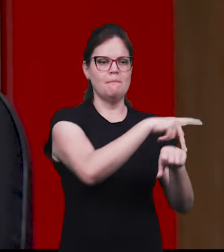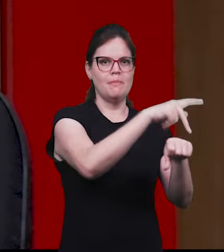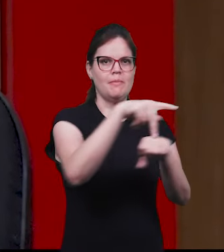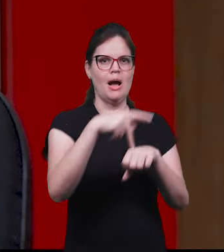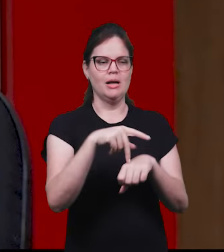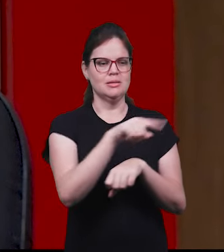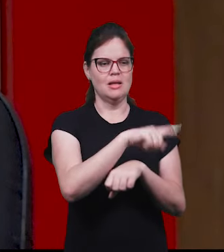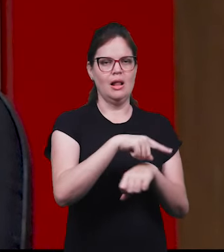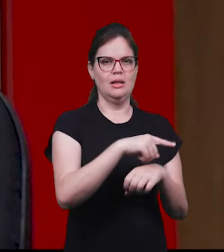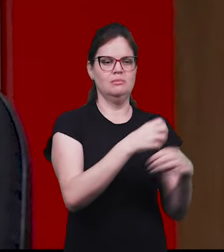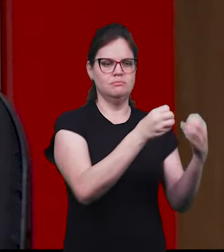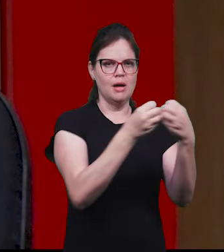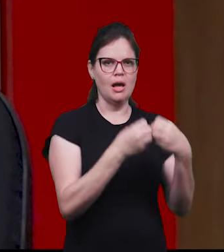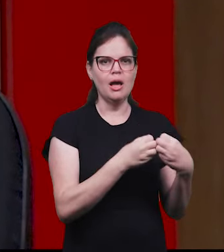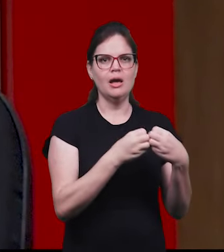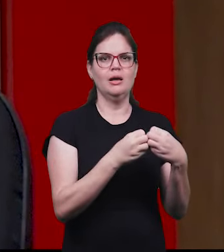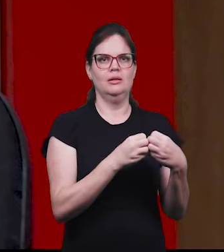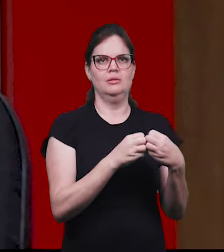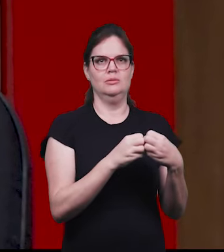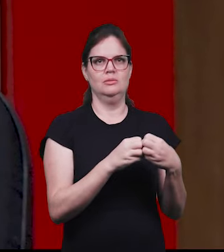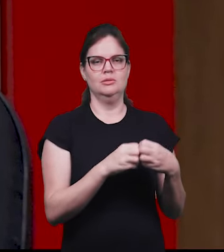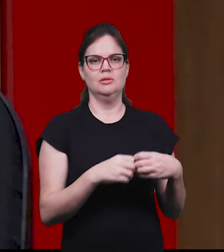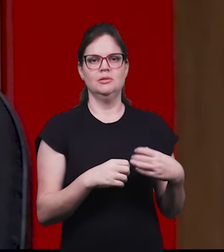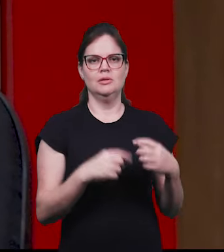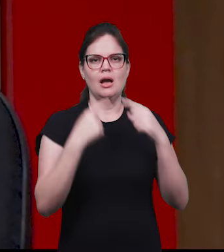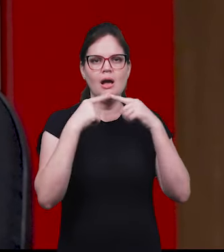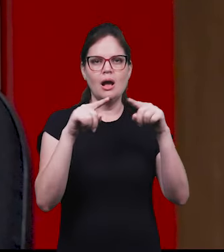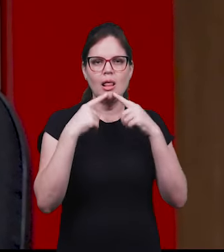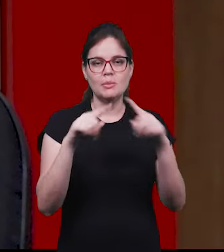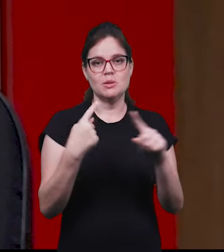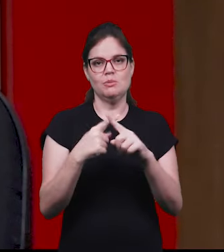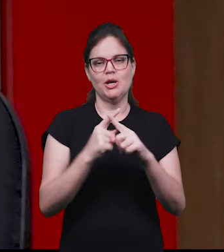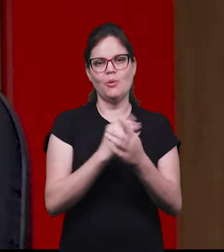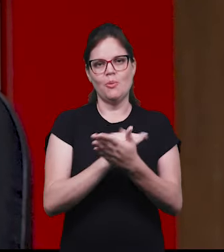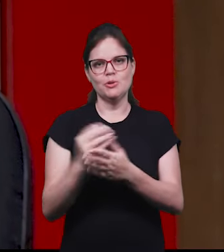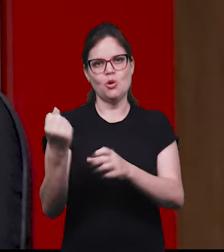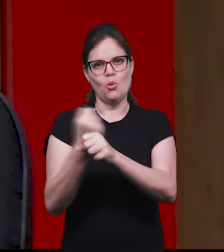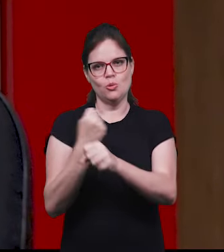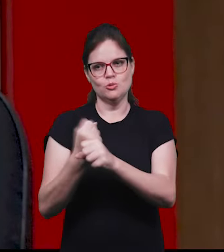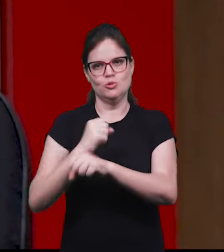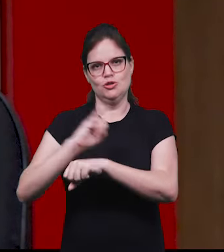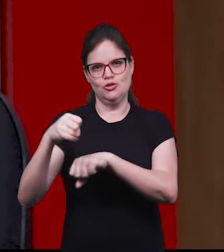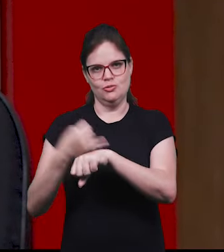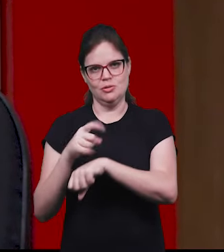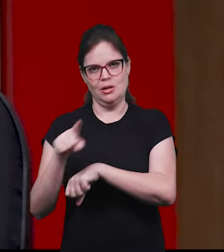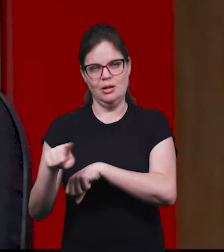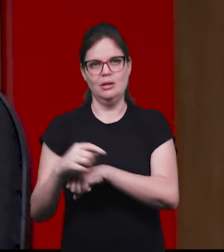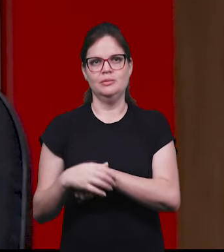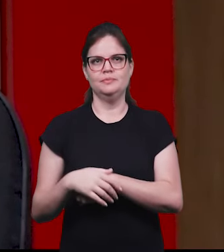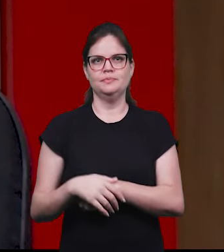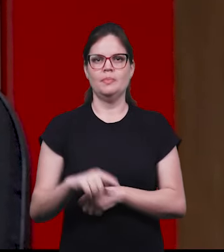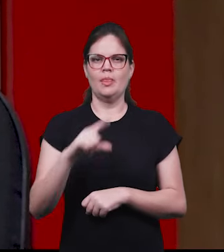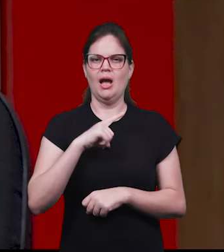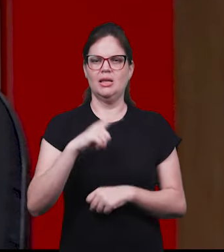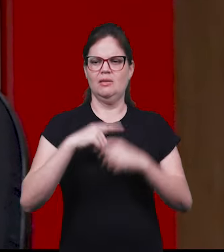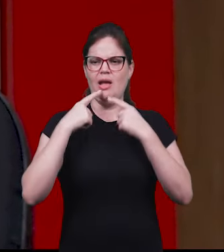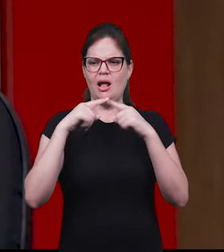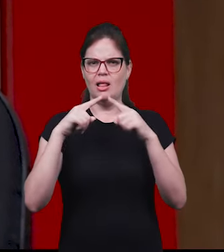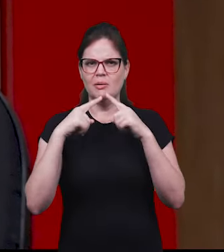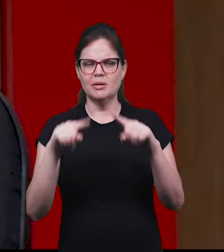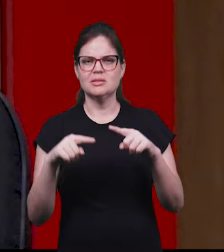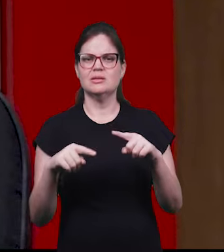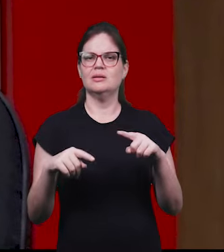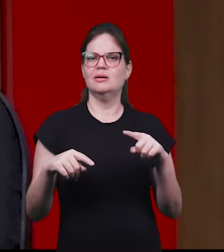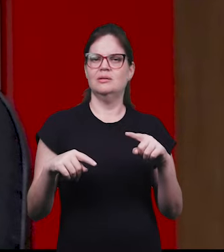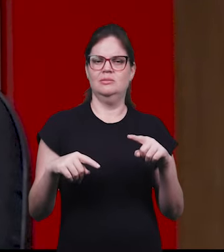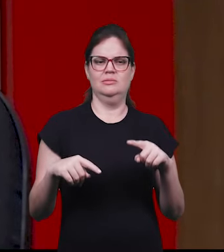Zorobabel, Esdras lá reconstruindo o Jerusalém, e houve uma reclamação dos